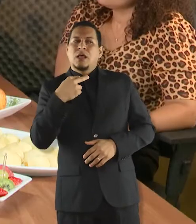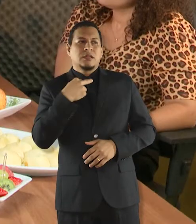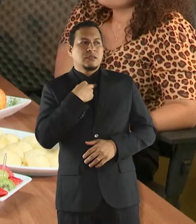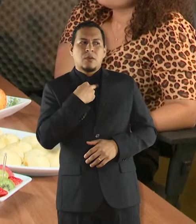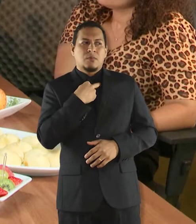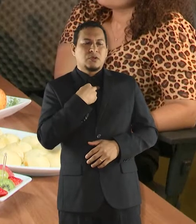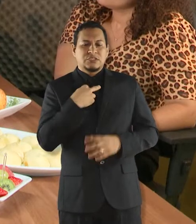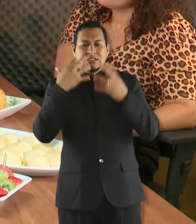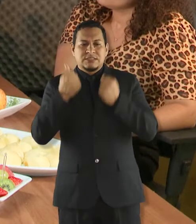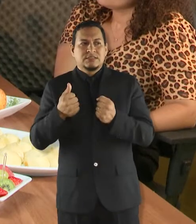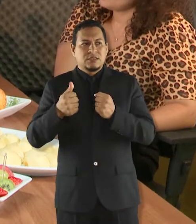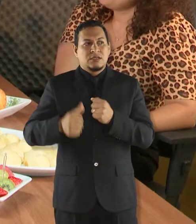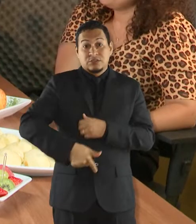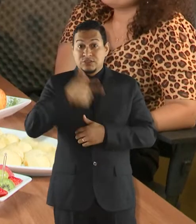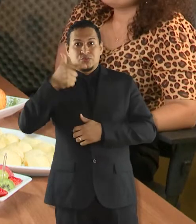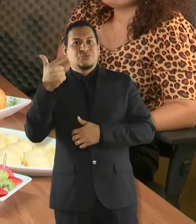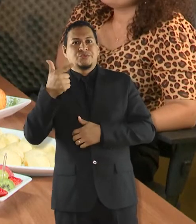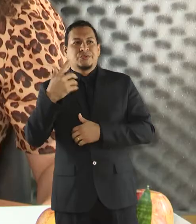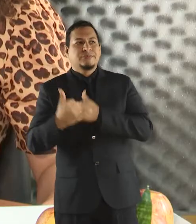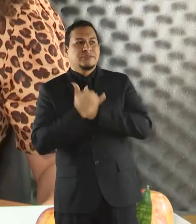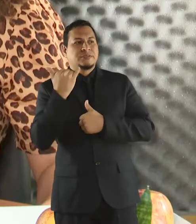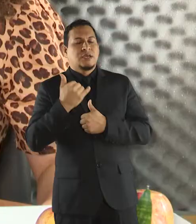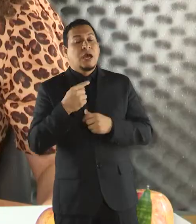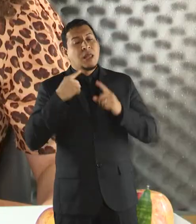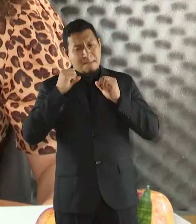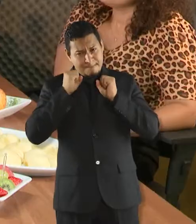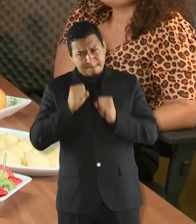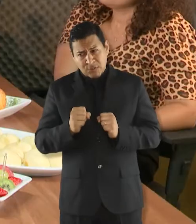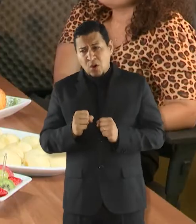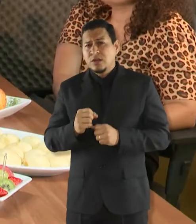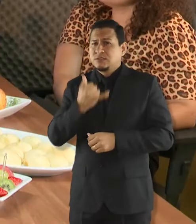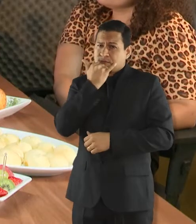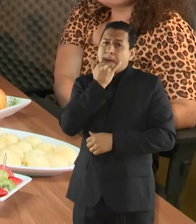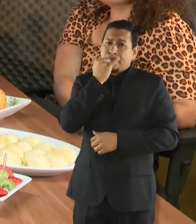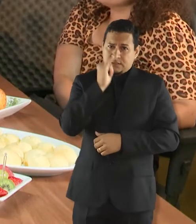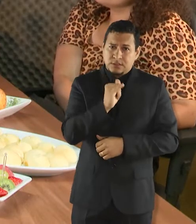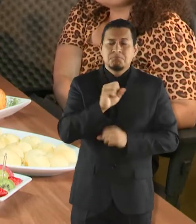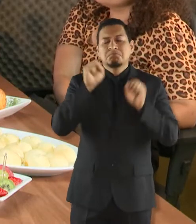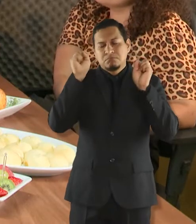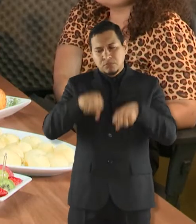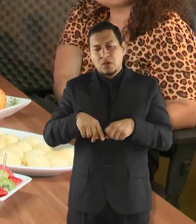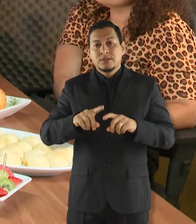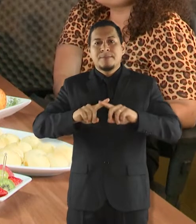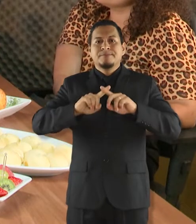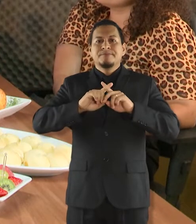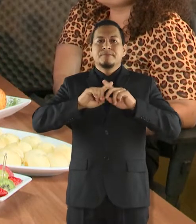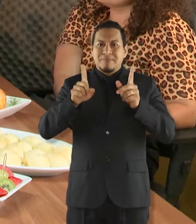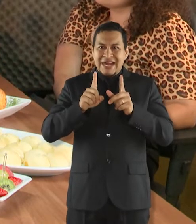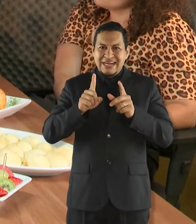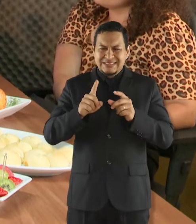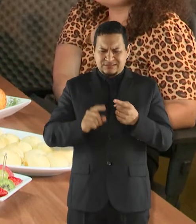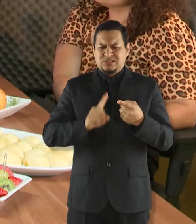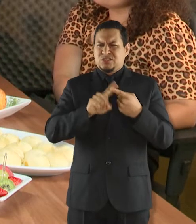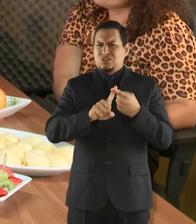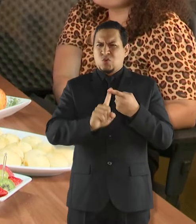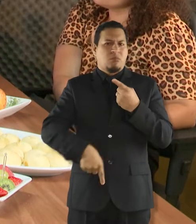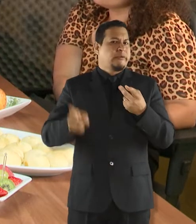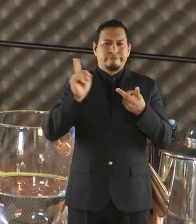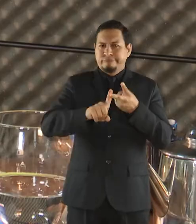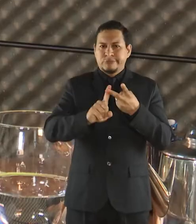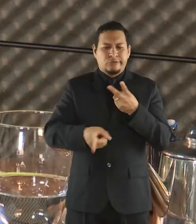Acho. Quem trai uma vez pode não trair uma segunda. Se arrepende. Pode se arrepender. Eu acredito no arrependimento do ser humano, entendeu? Agora, quem